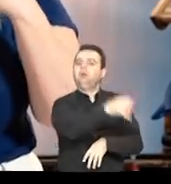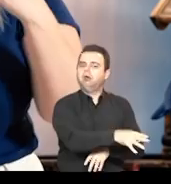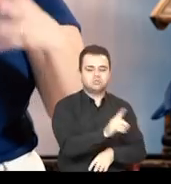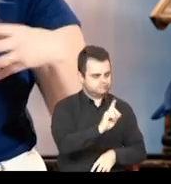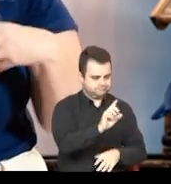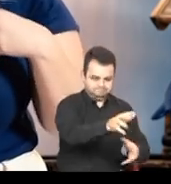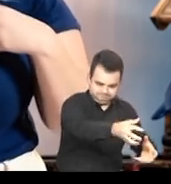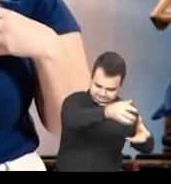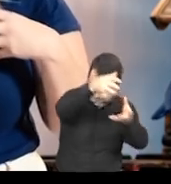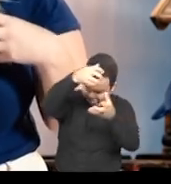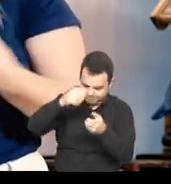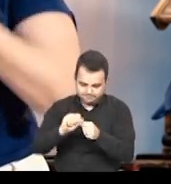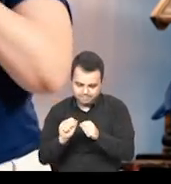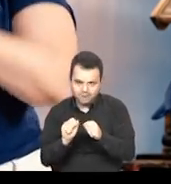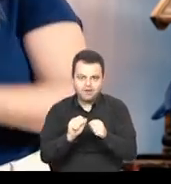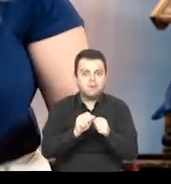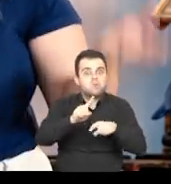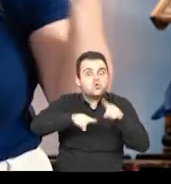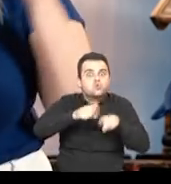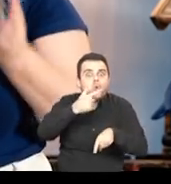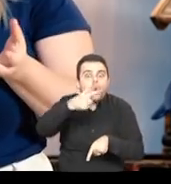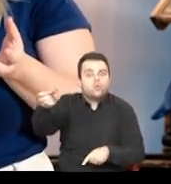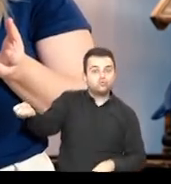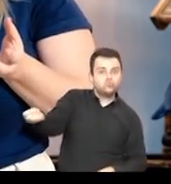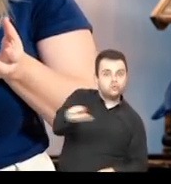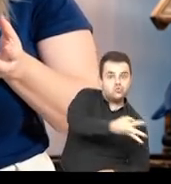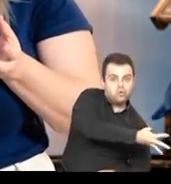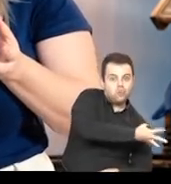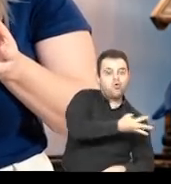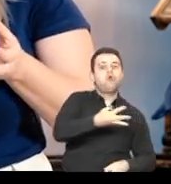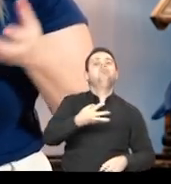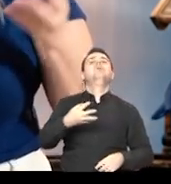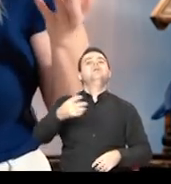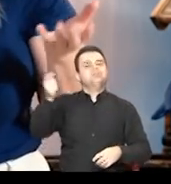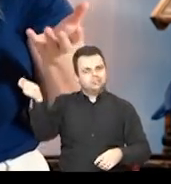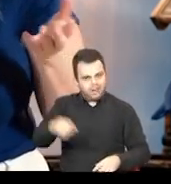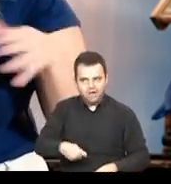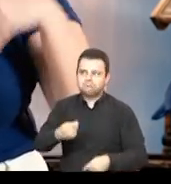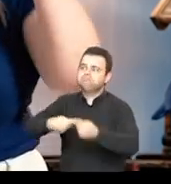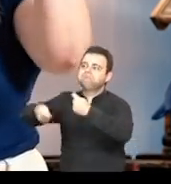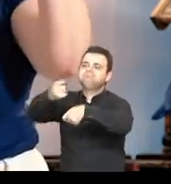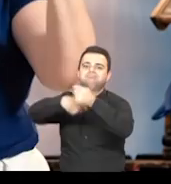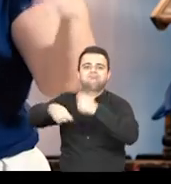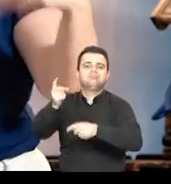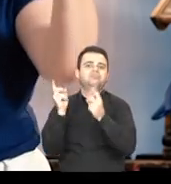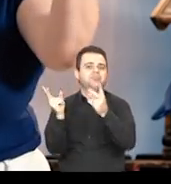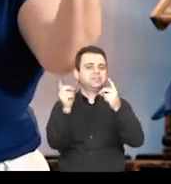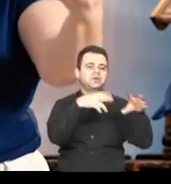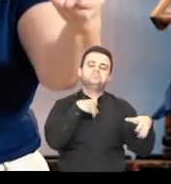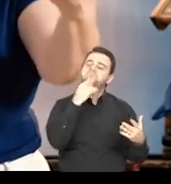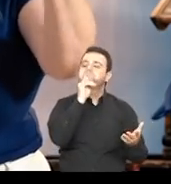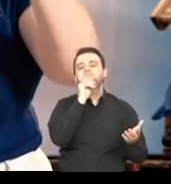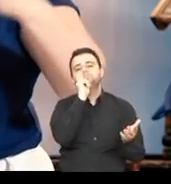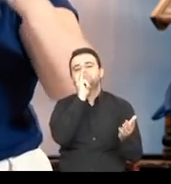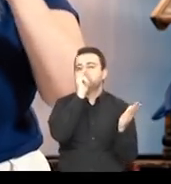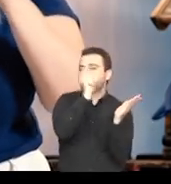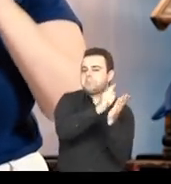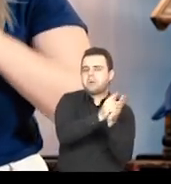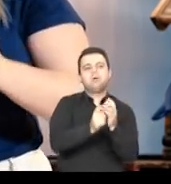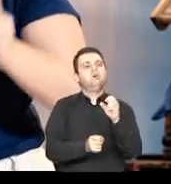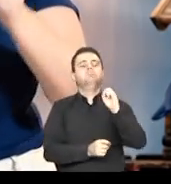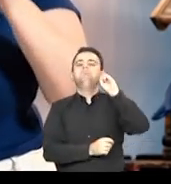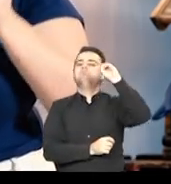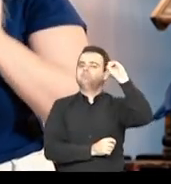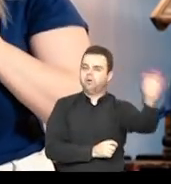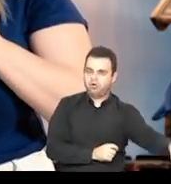reciclado, transformado em um novo e volta para o sistema de produção. O que é isso? Um papel que você joga fora é